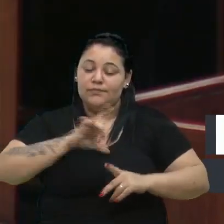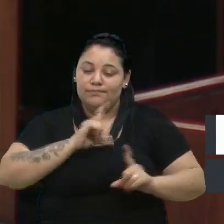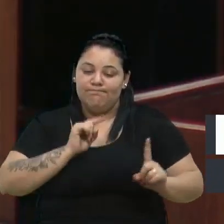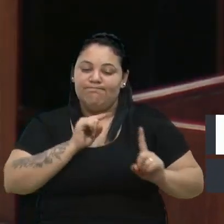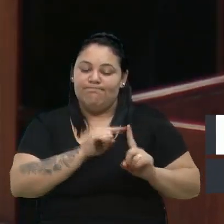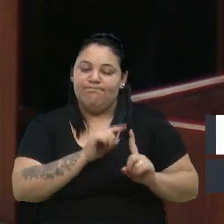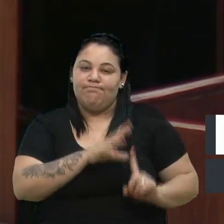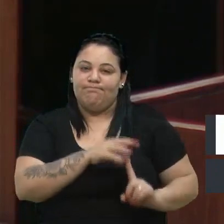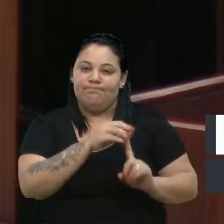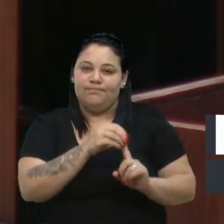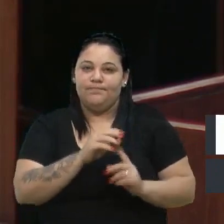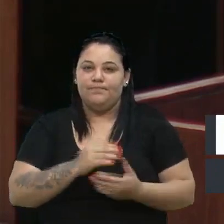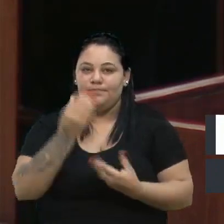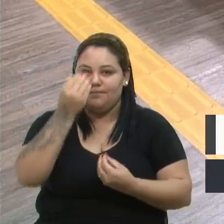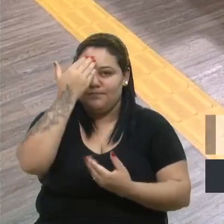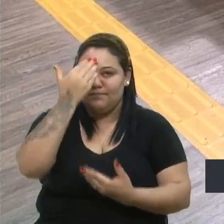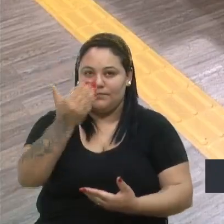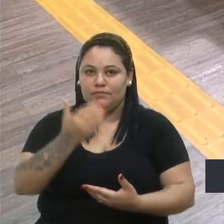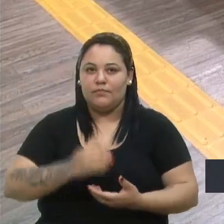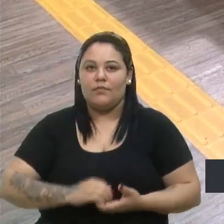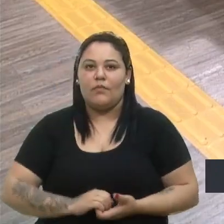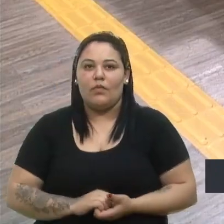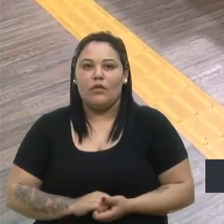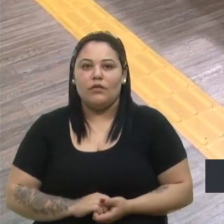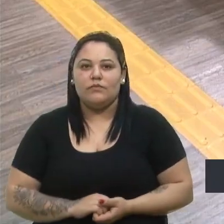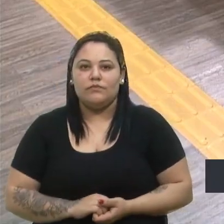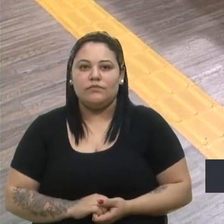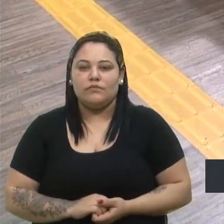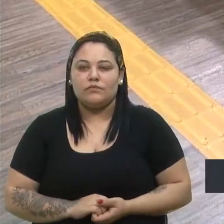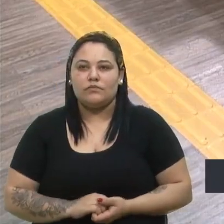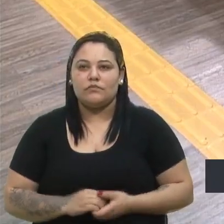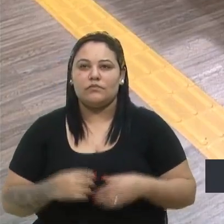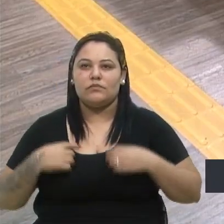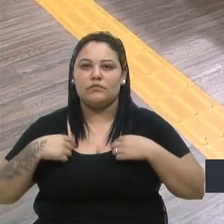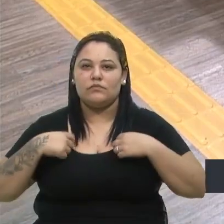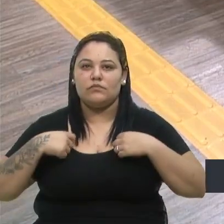isso, meu muito obrigado. Obrigado. Próximo vereador inscrito.